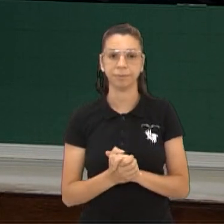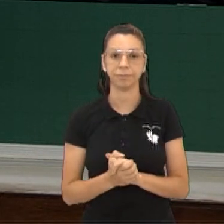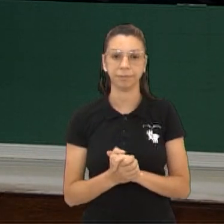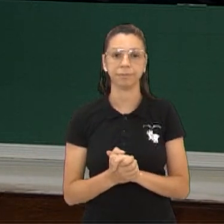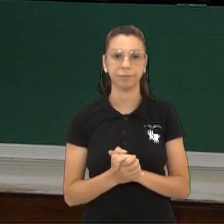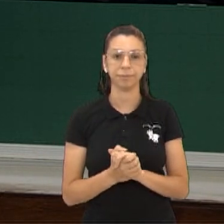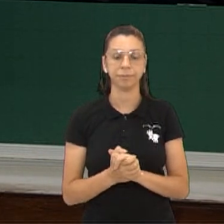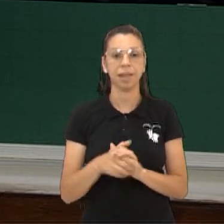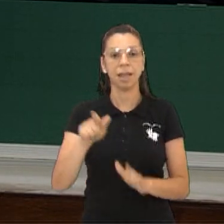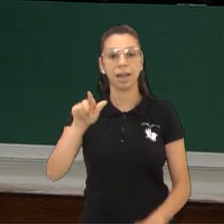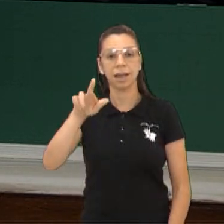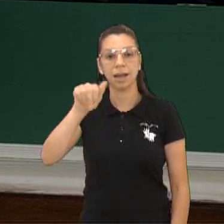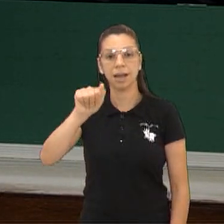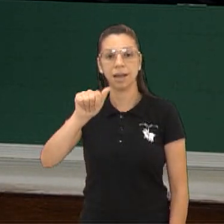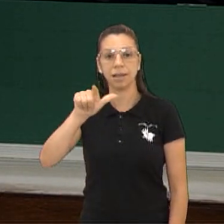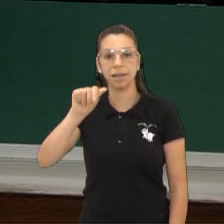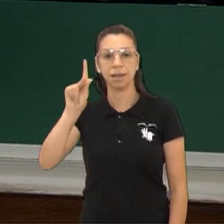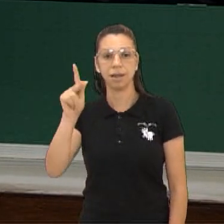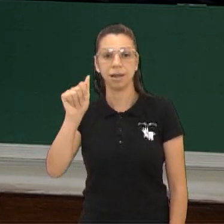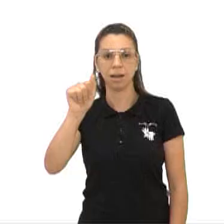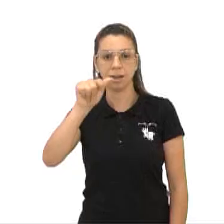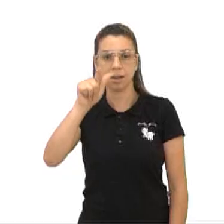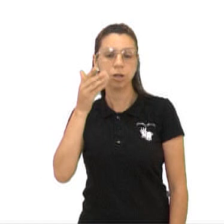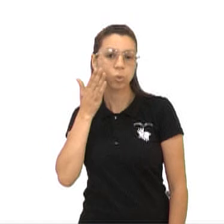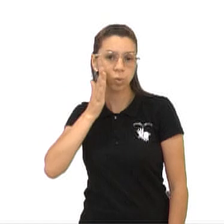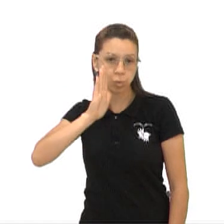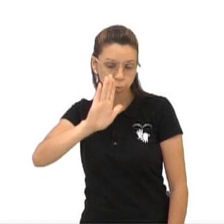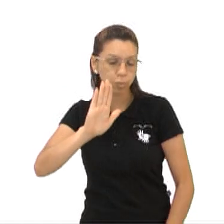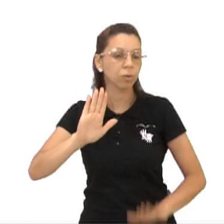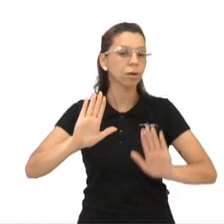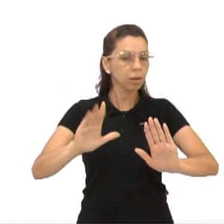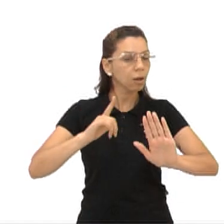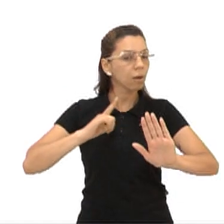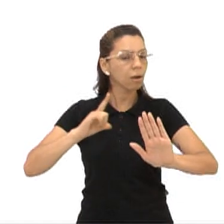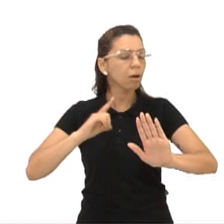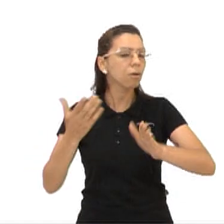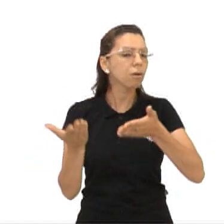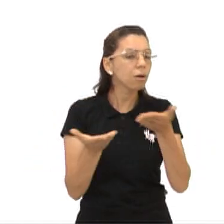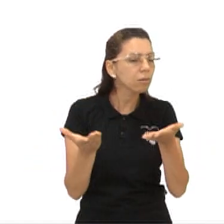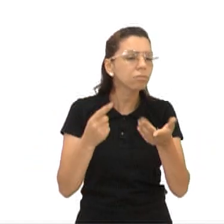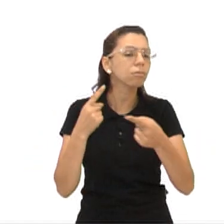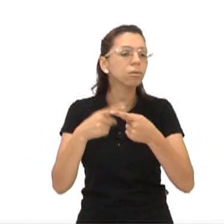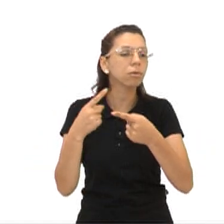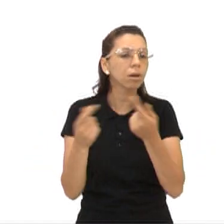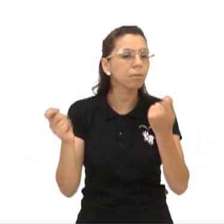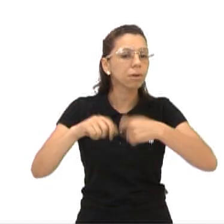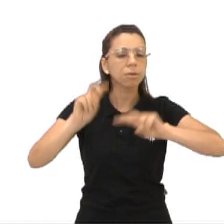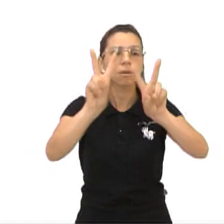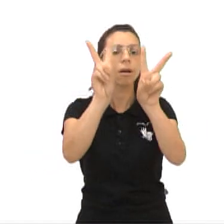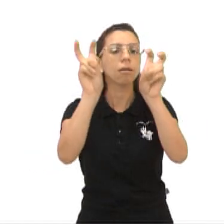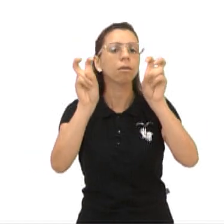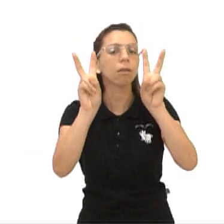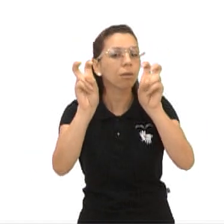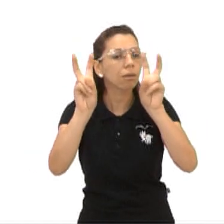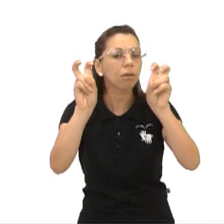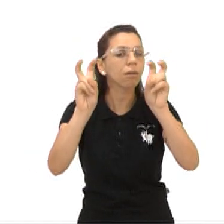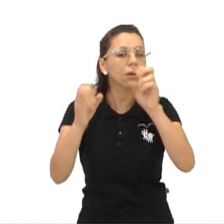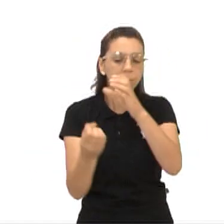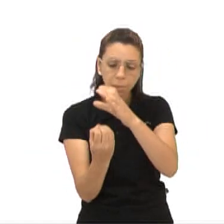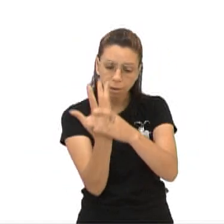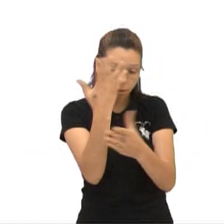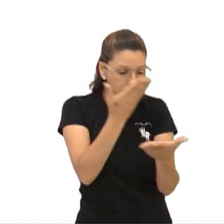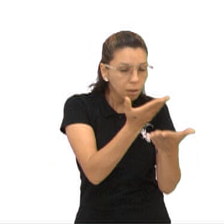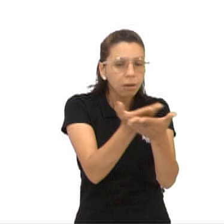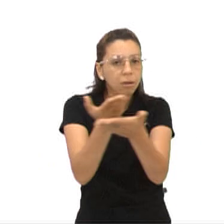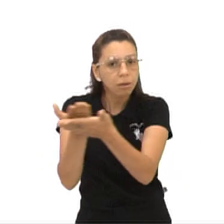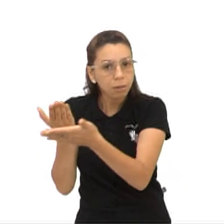Então, a primeira questão que nos surge é a seguinte: por que falar em ecologia? Ecologia, em primeiro lugar,